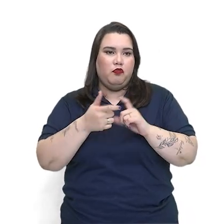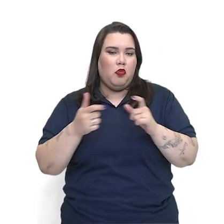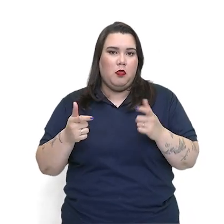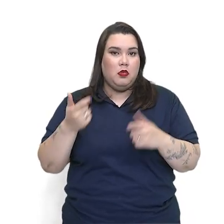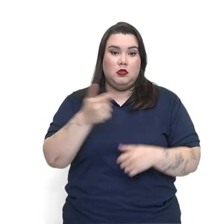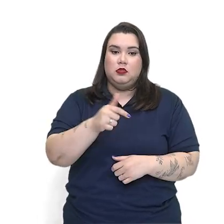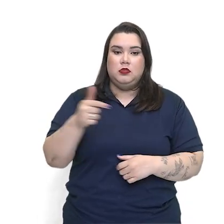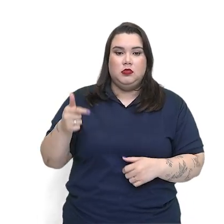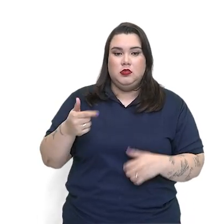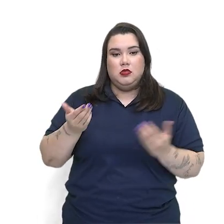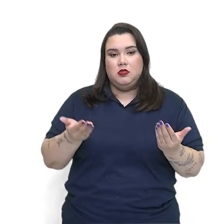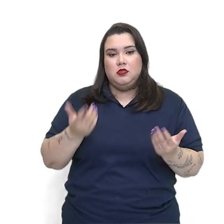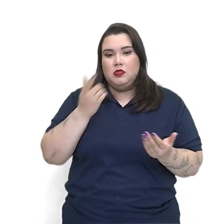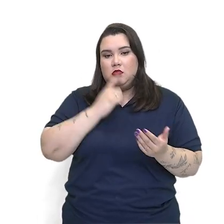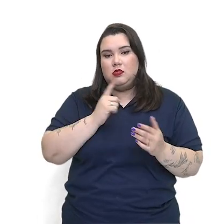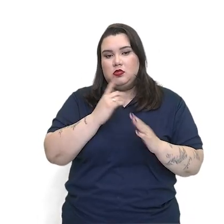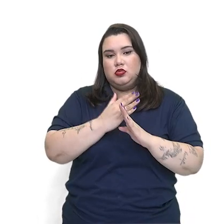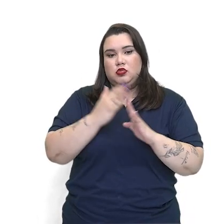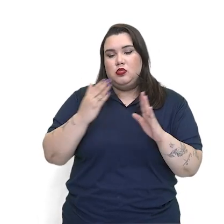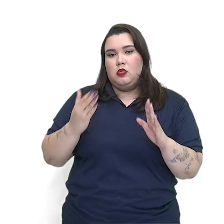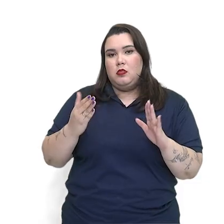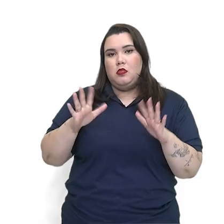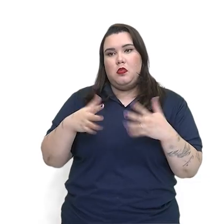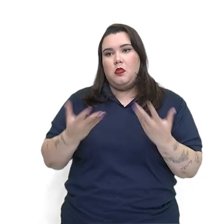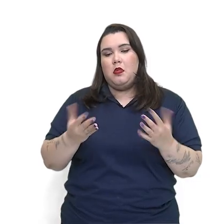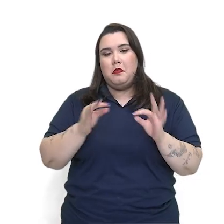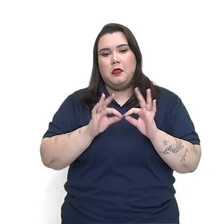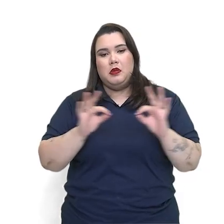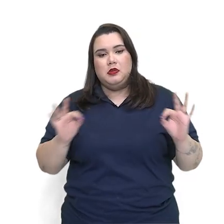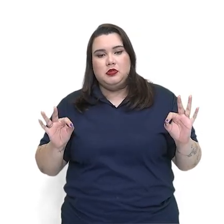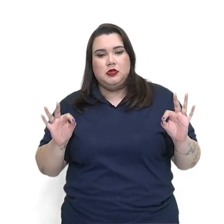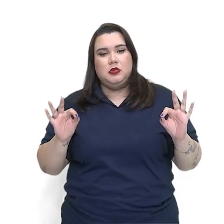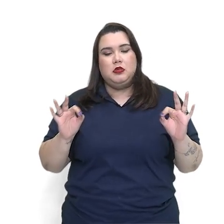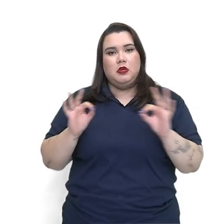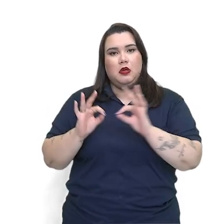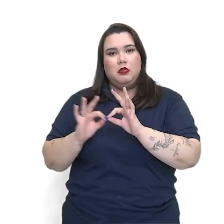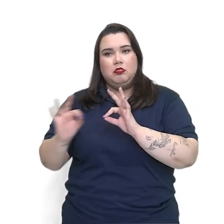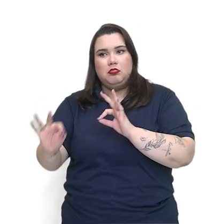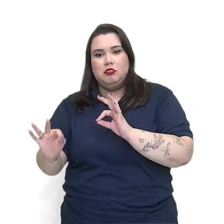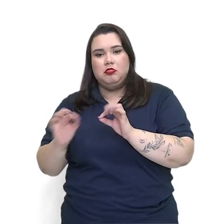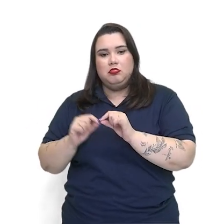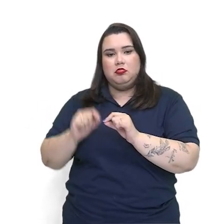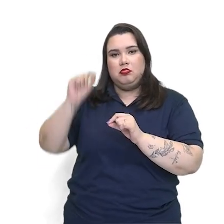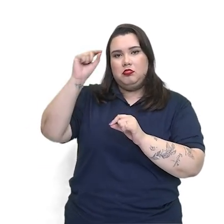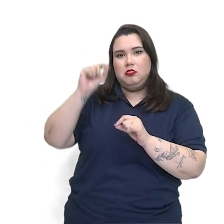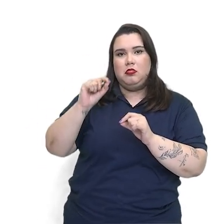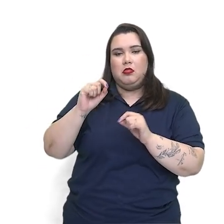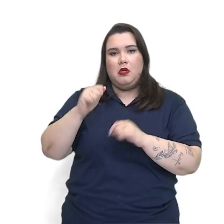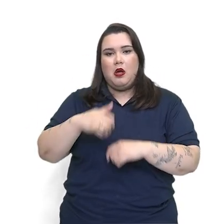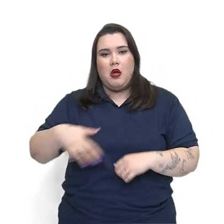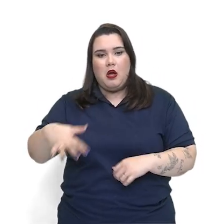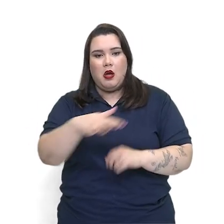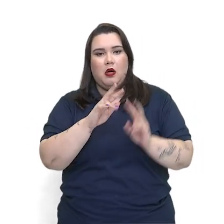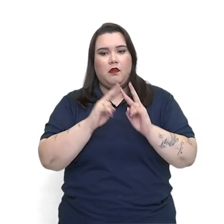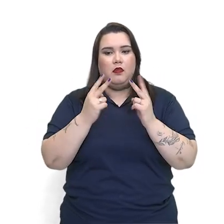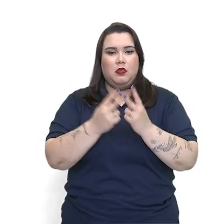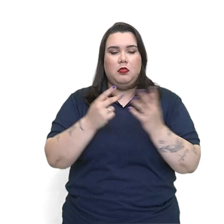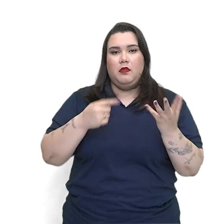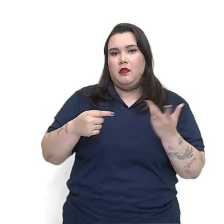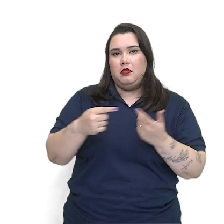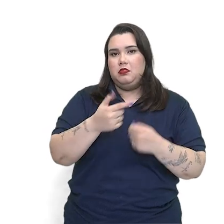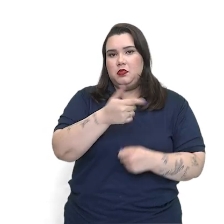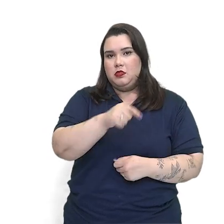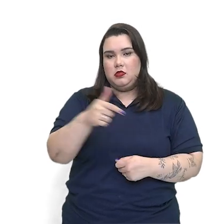isso é impossível encontrar qualquer medida nele, como comprimento, largura, altura, área, volume, etc.